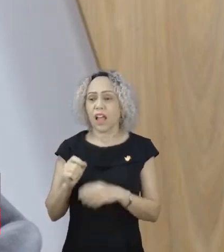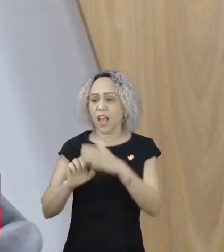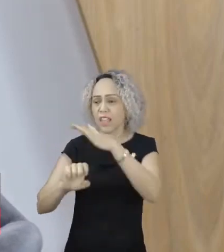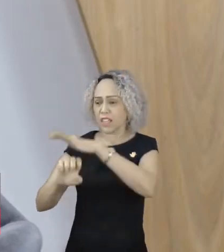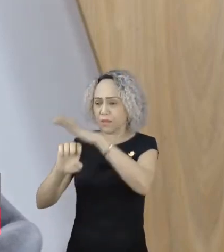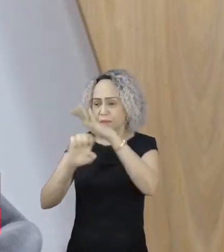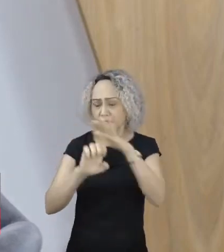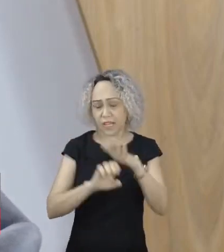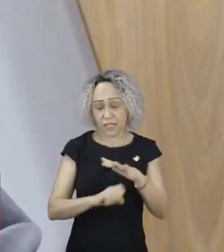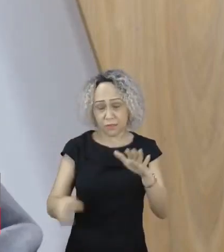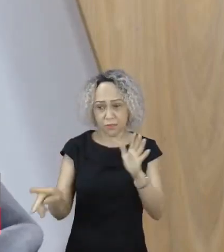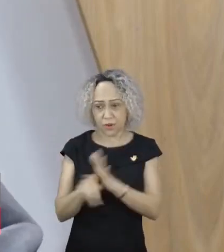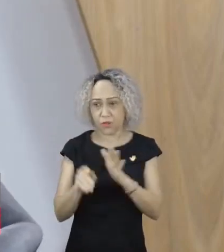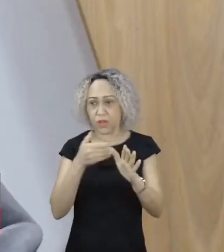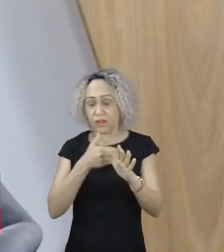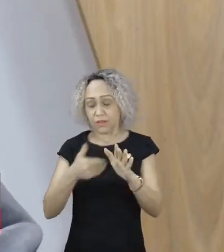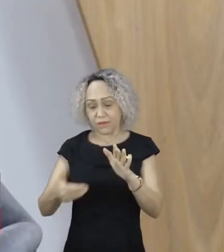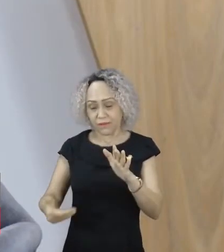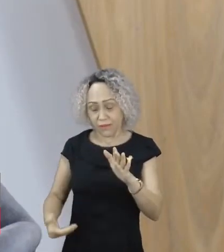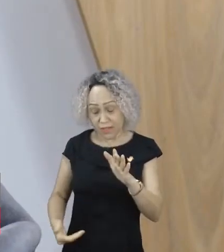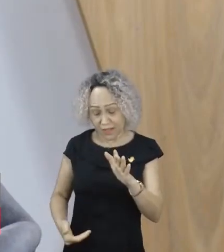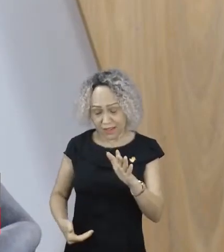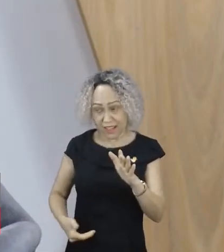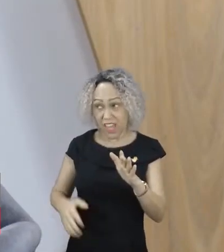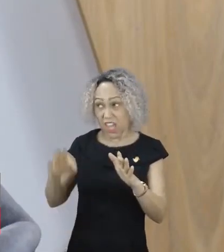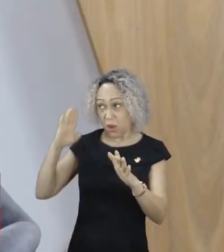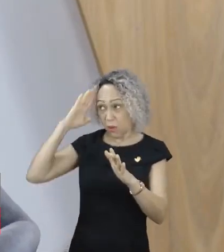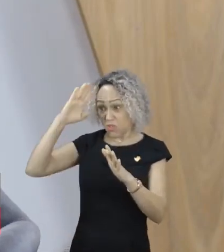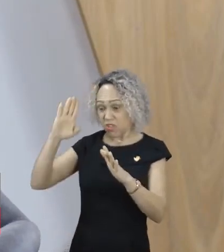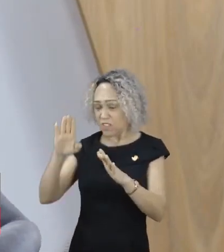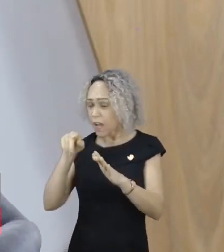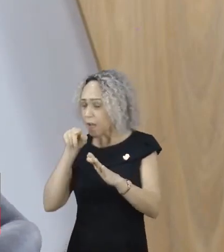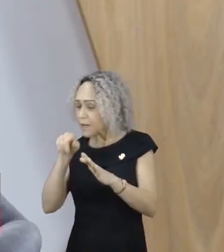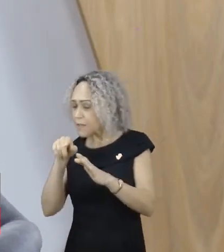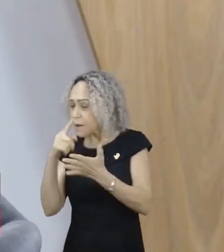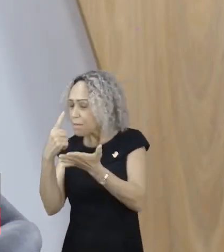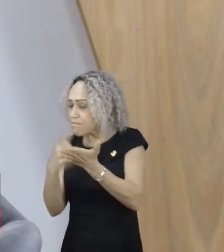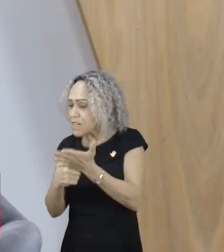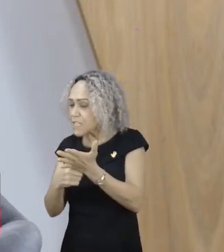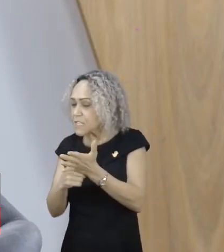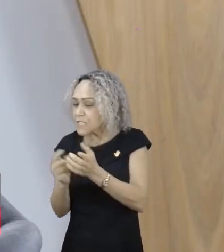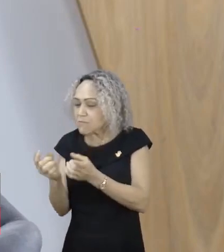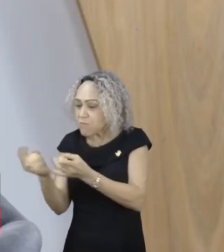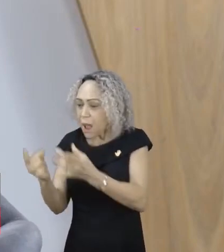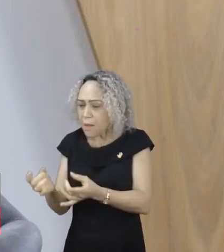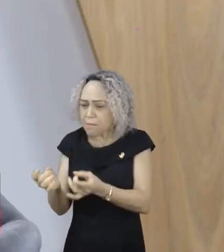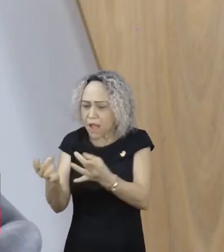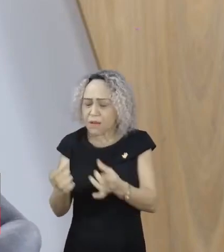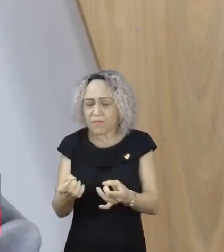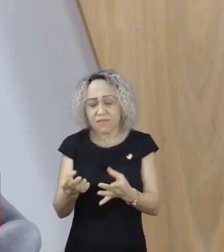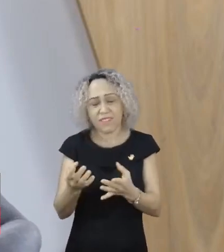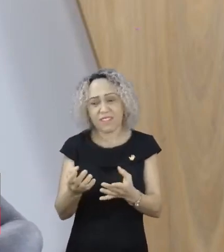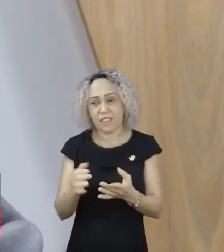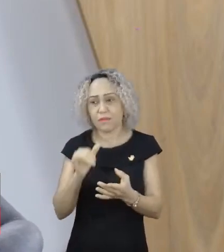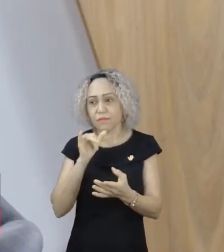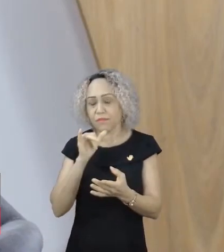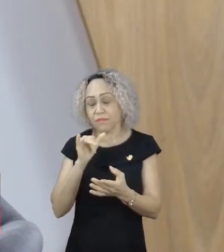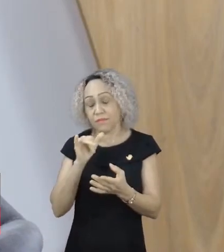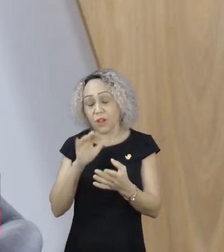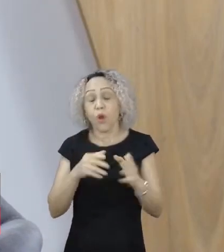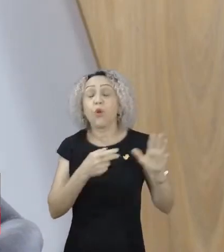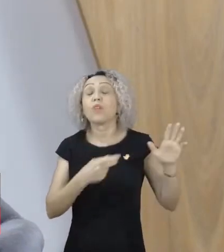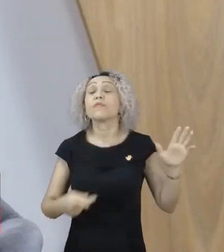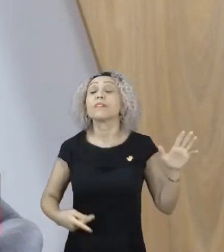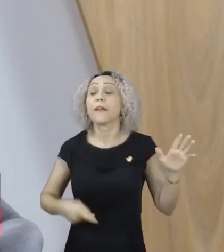que o governo Bolsonaro queria privatizar. Ele privatizaria duas empresas que basicamente detêm todo o conhecimento dos